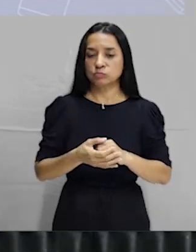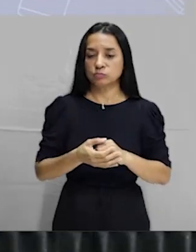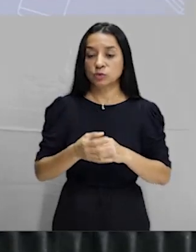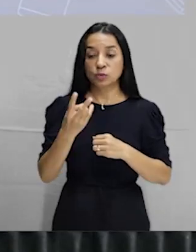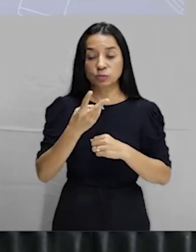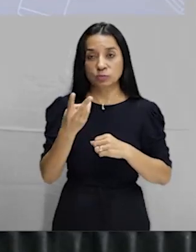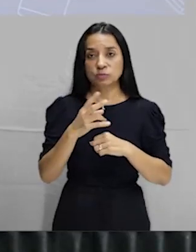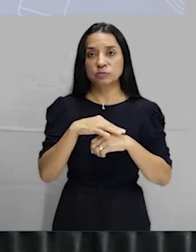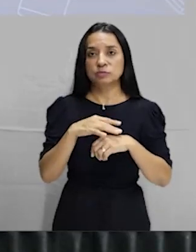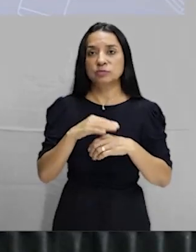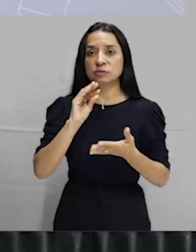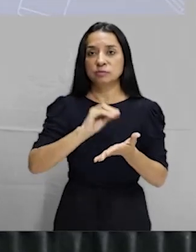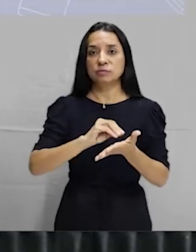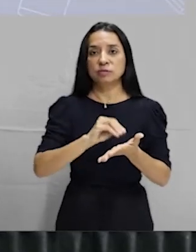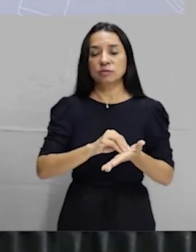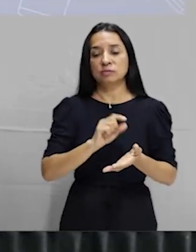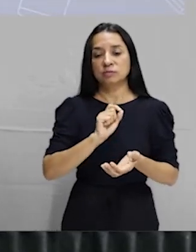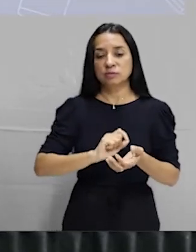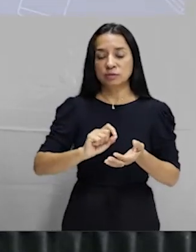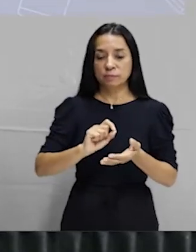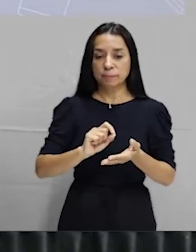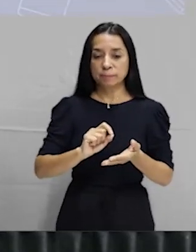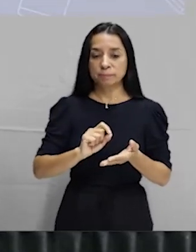tá? Falta preencher, ó,